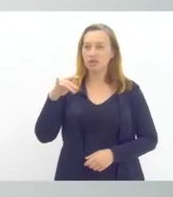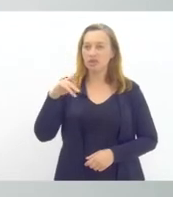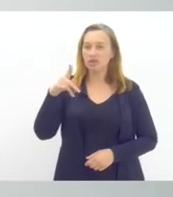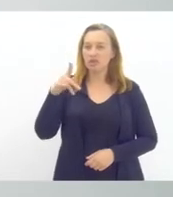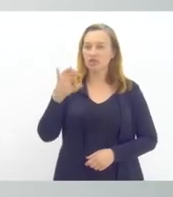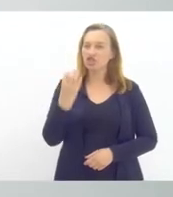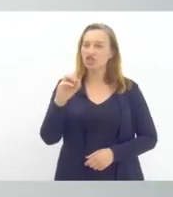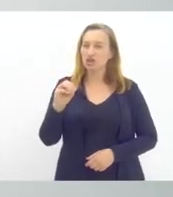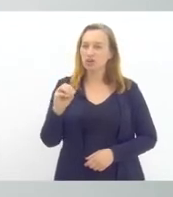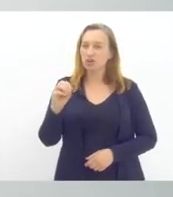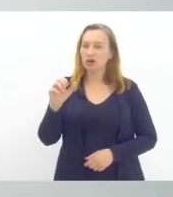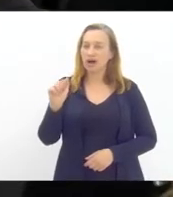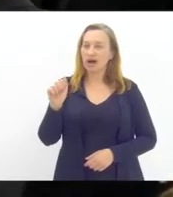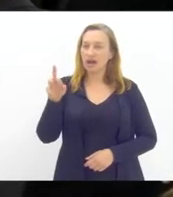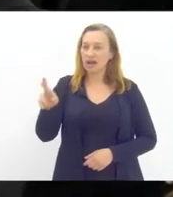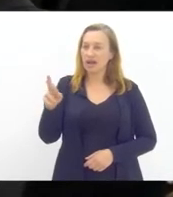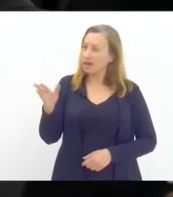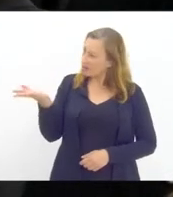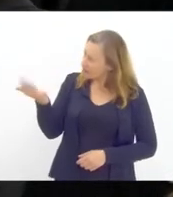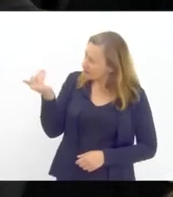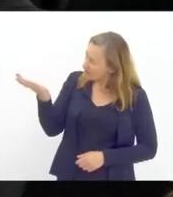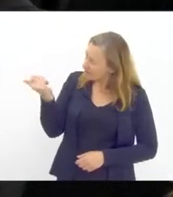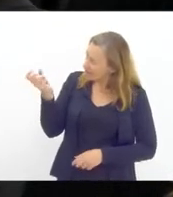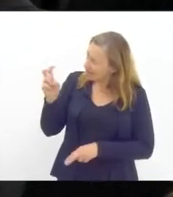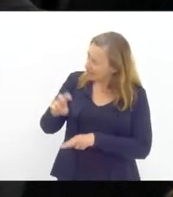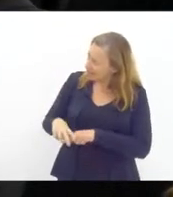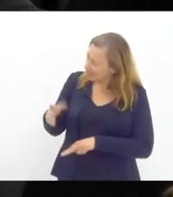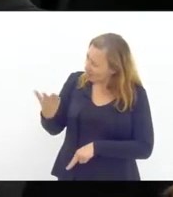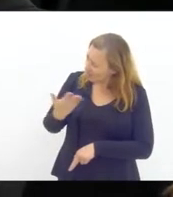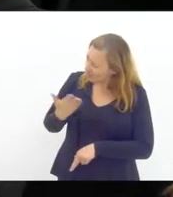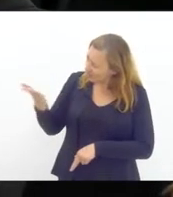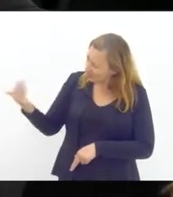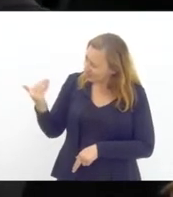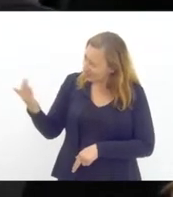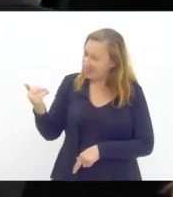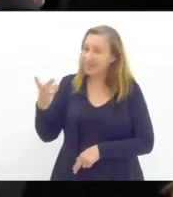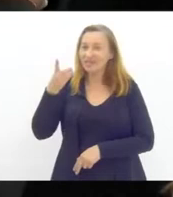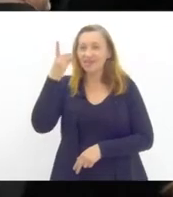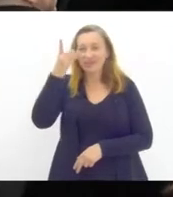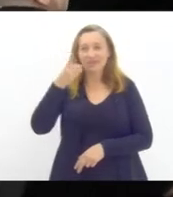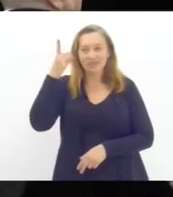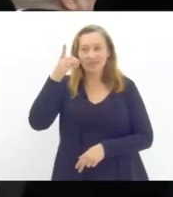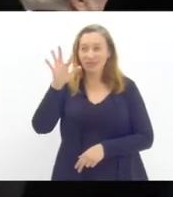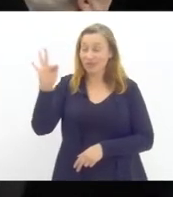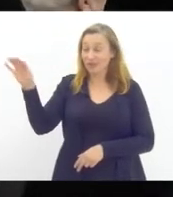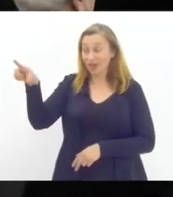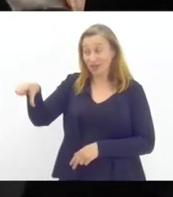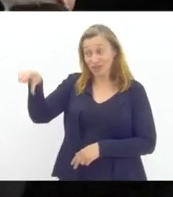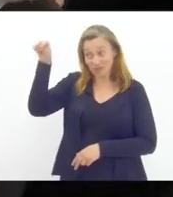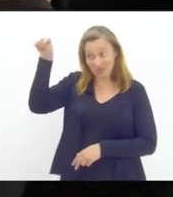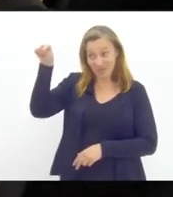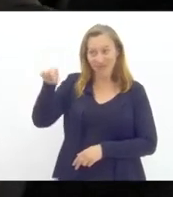cadê ele Chico venha para cá meu amigo deputado federal eleito